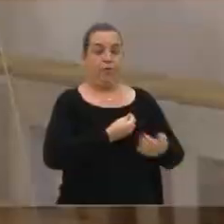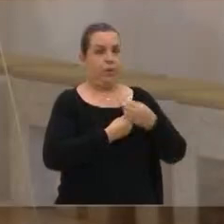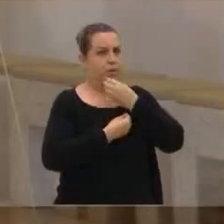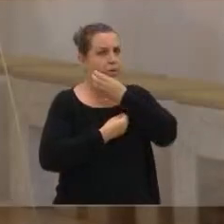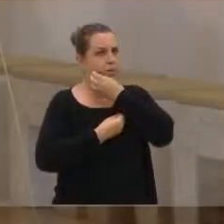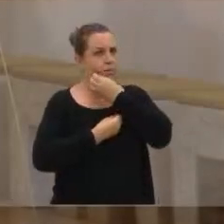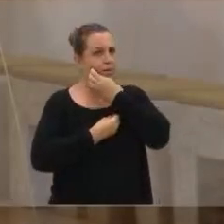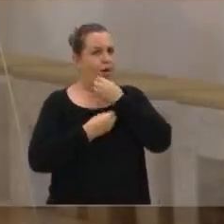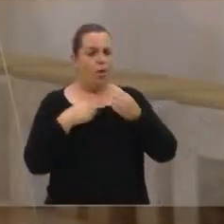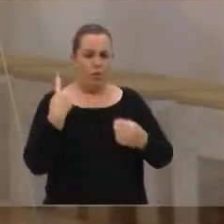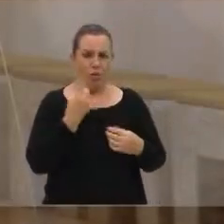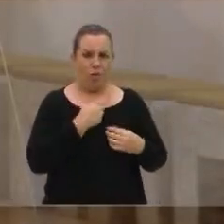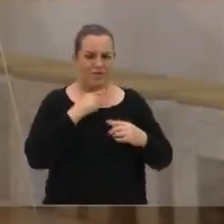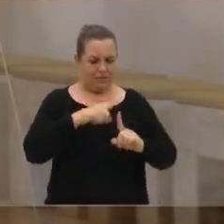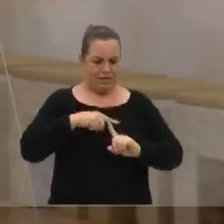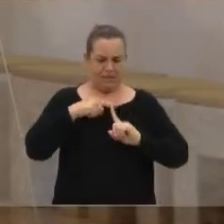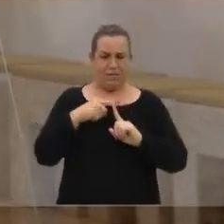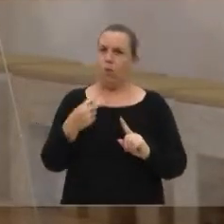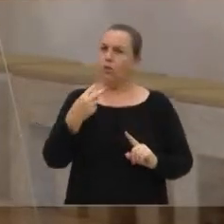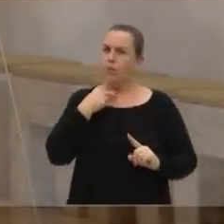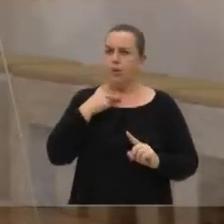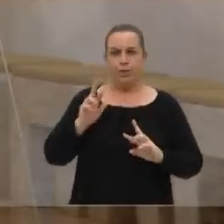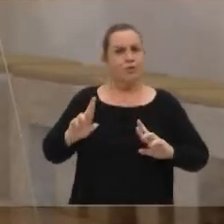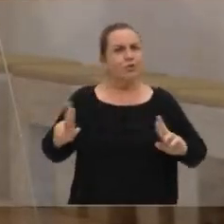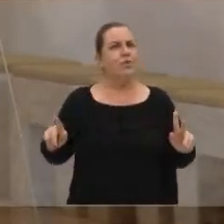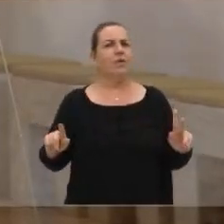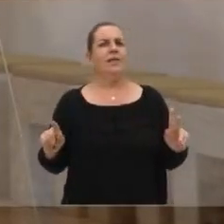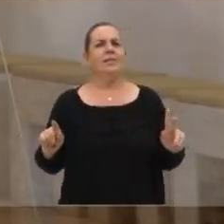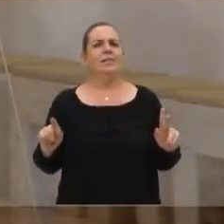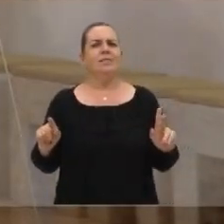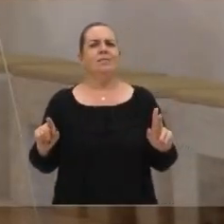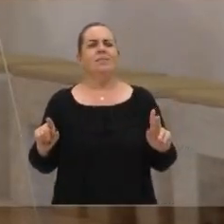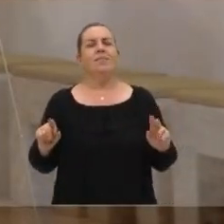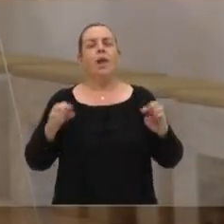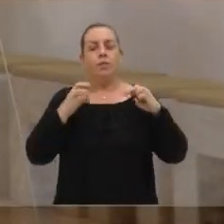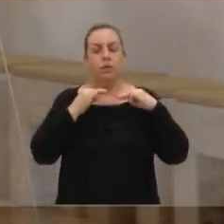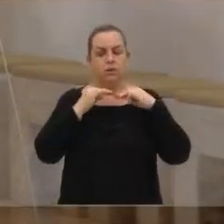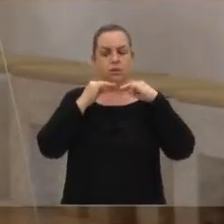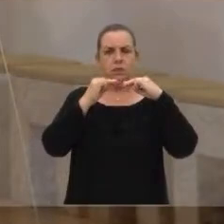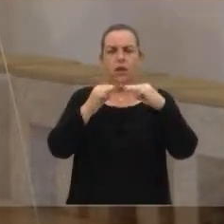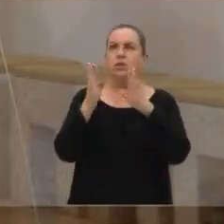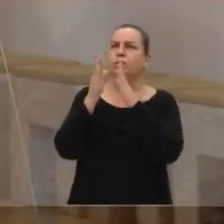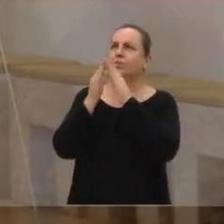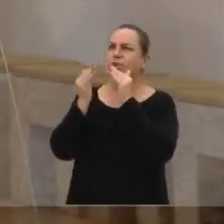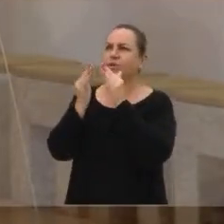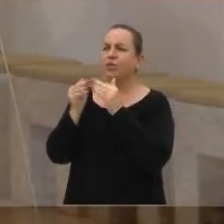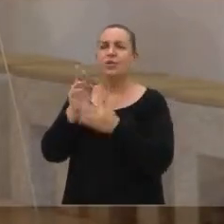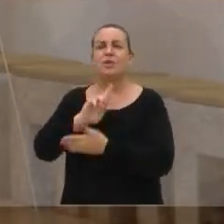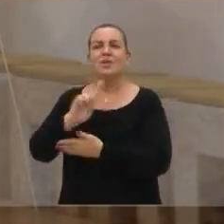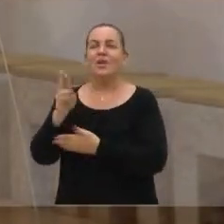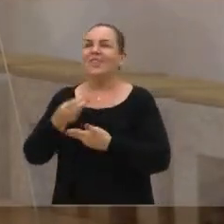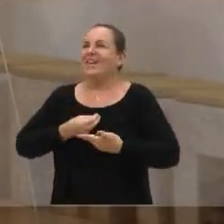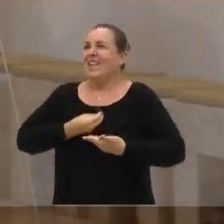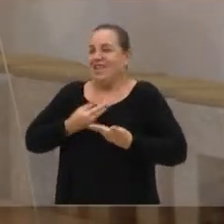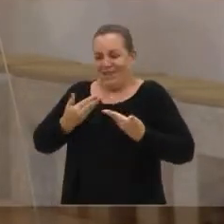não pode ser diferente. A mensagem, o apelo é: Senhor, eis-me